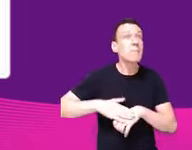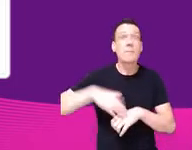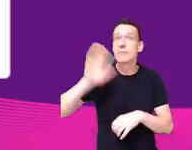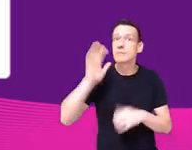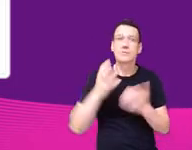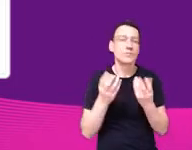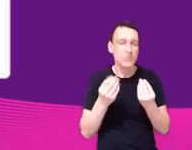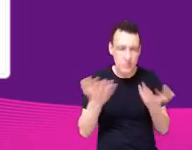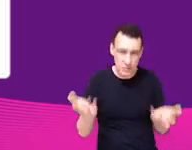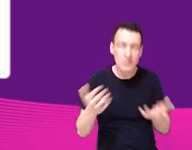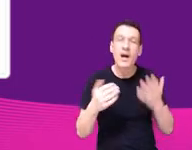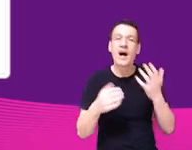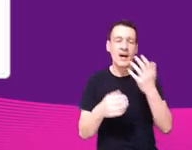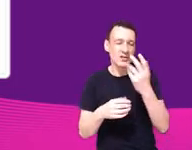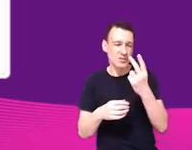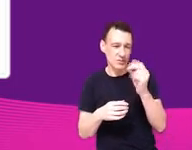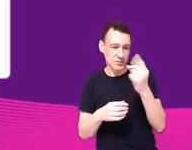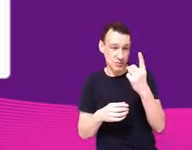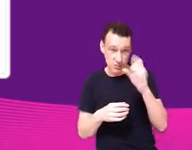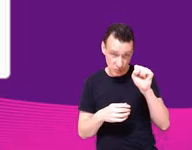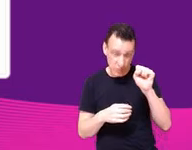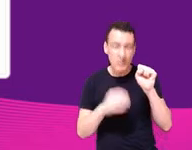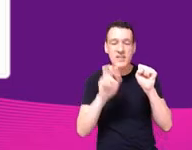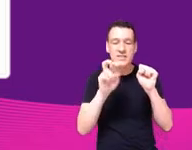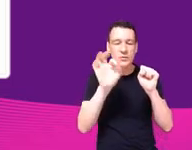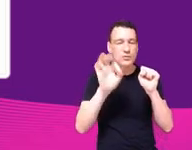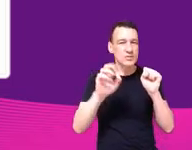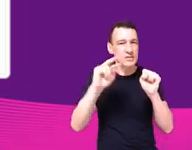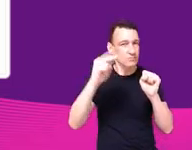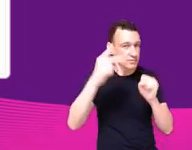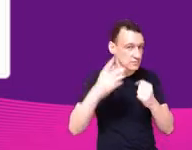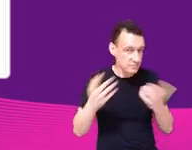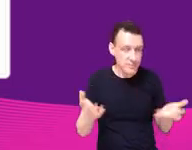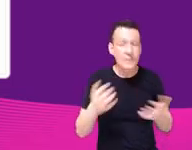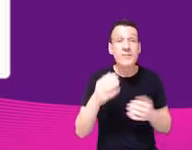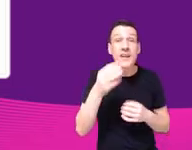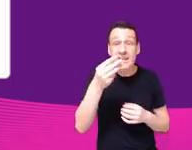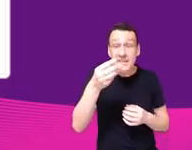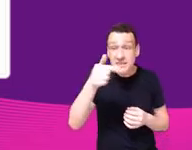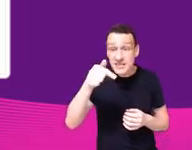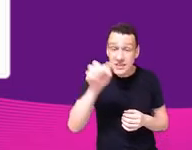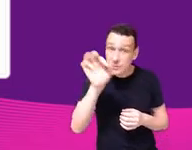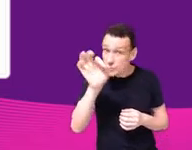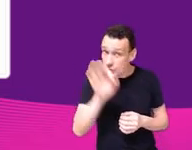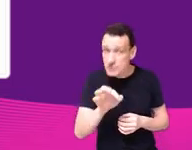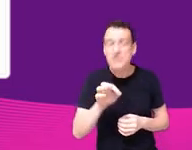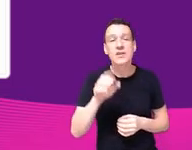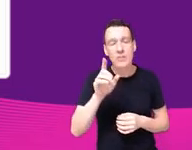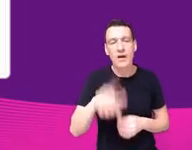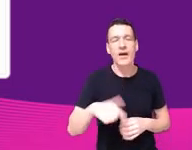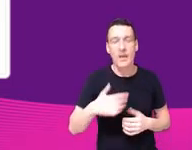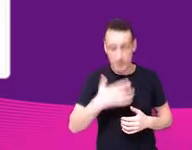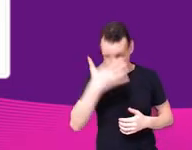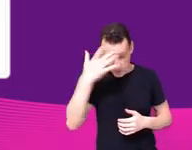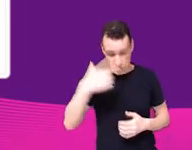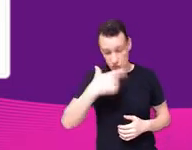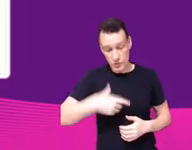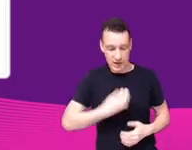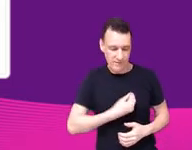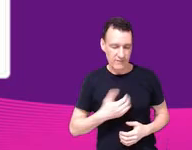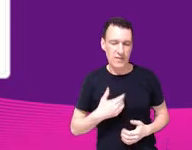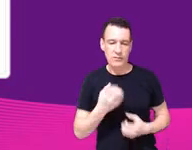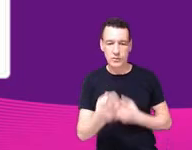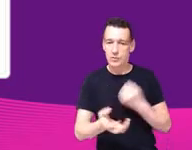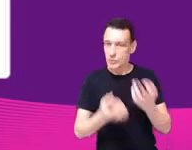5% em relação a 2018, e 37% dos transplantes eram feitos com doadores vivos. Na ponta de cima, nós